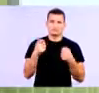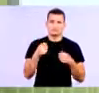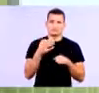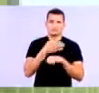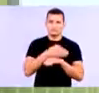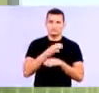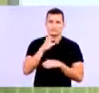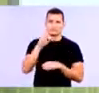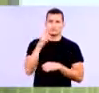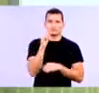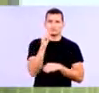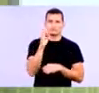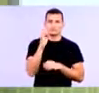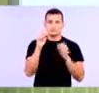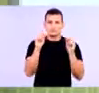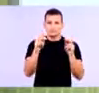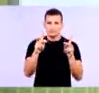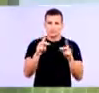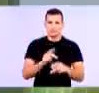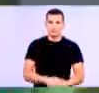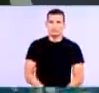nosso chat, ok?